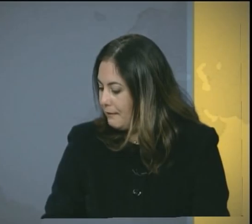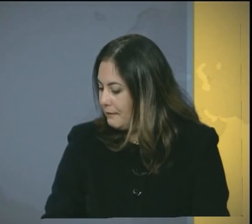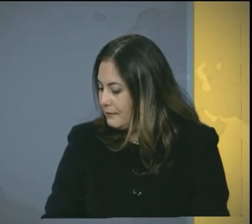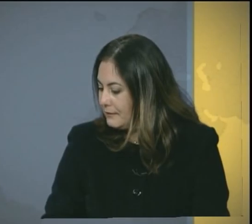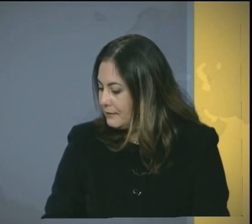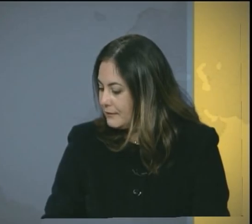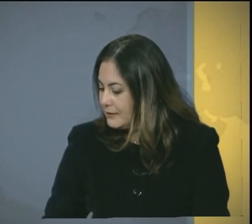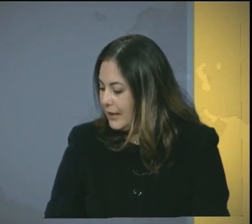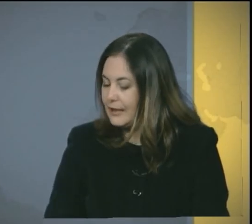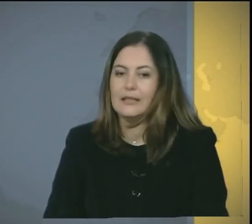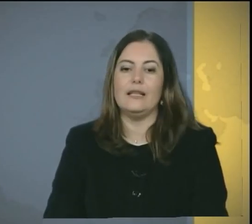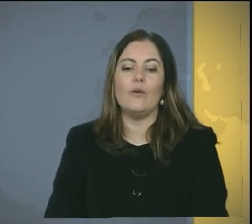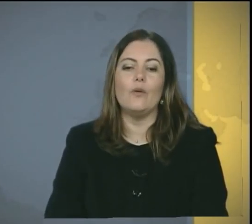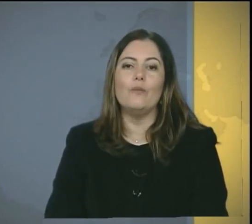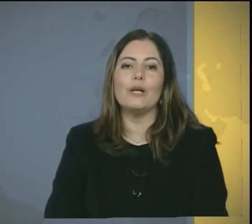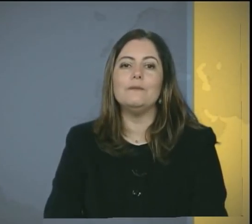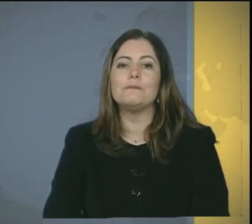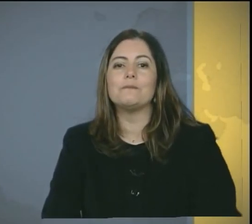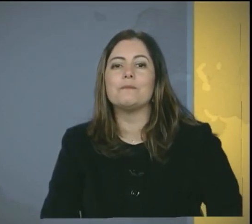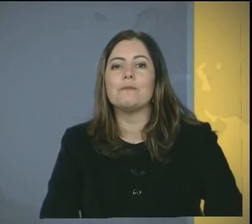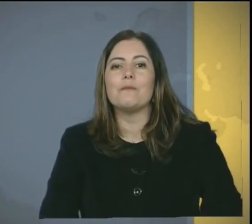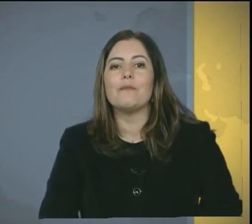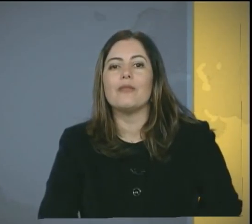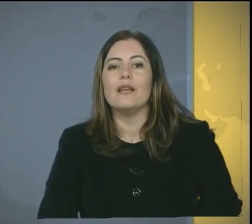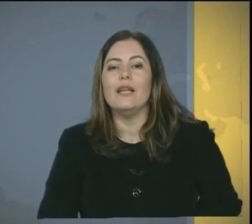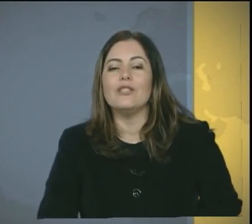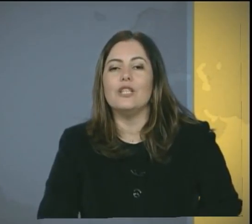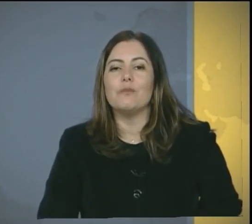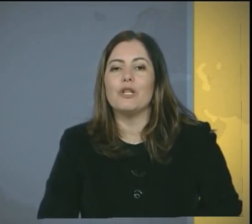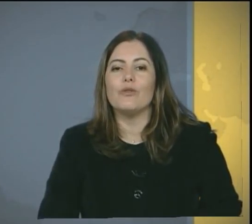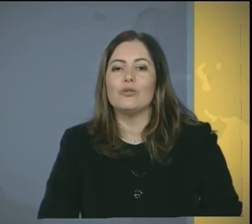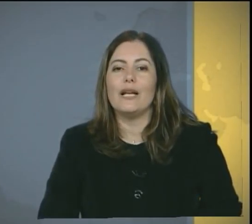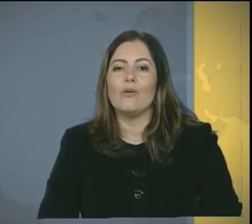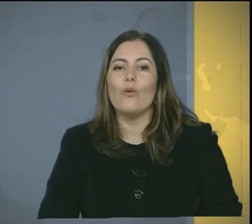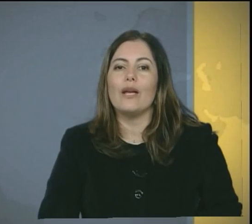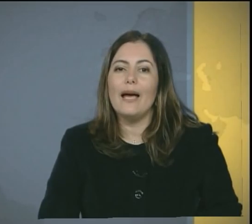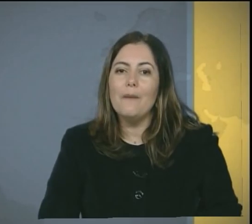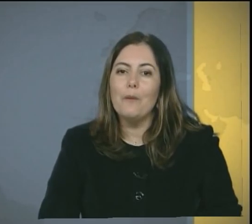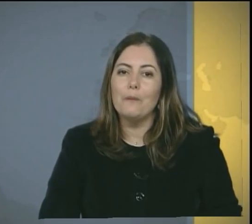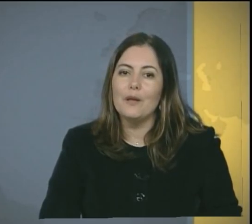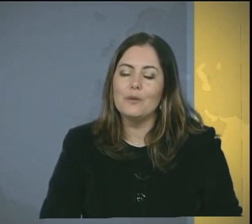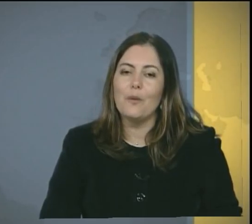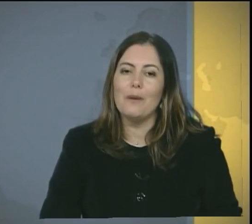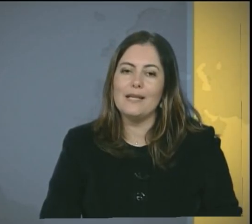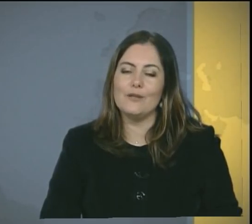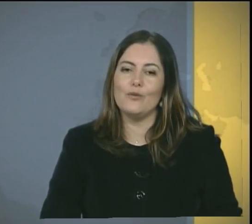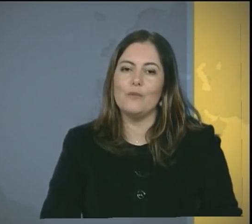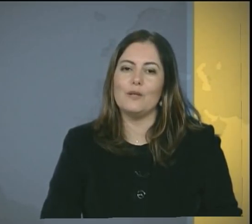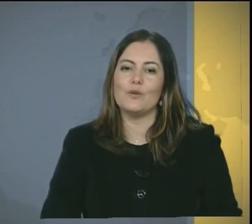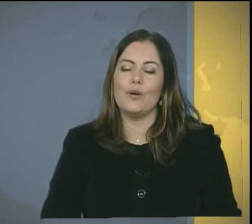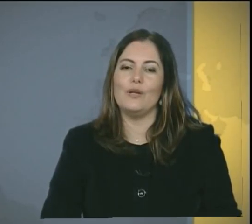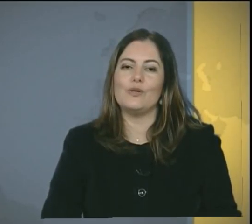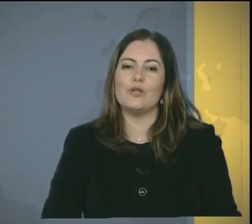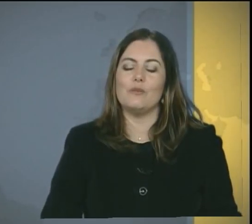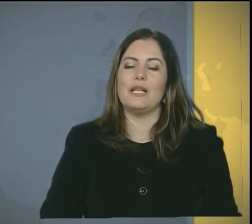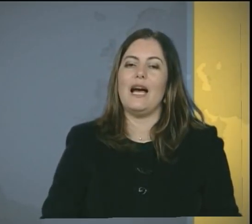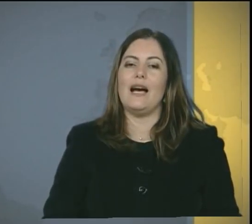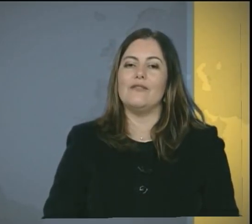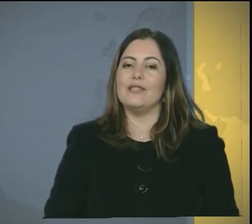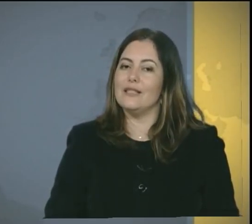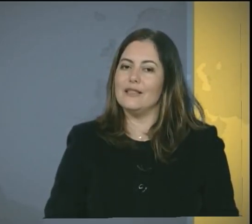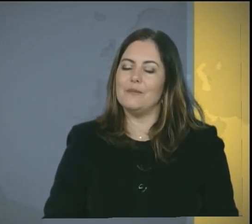União Europeia, que aconteceram hoje pela manhã em Bruxelas, na Bélgica. A